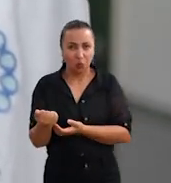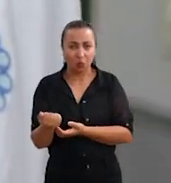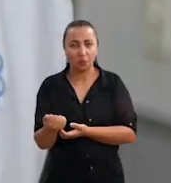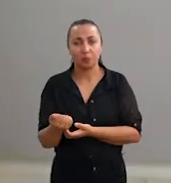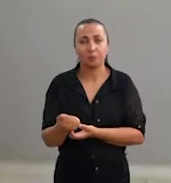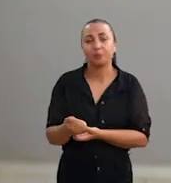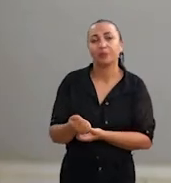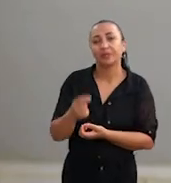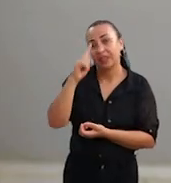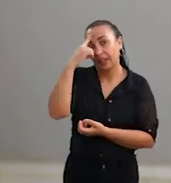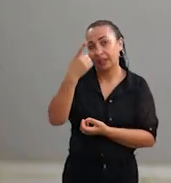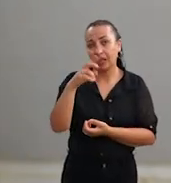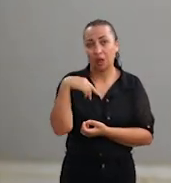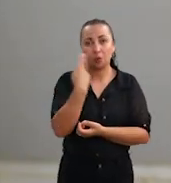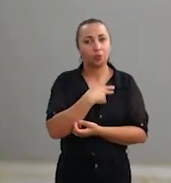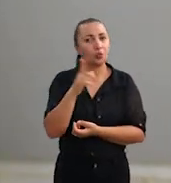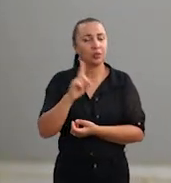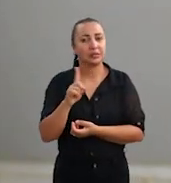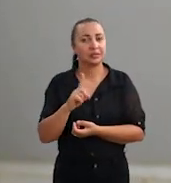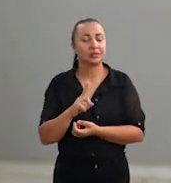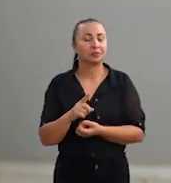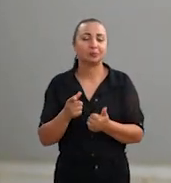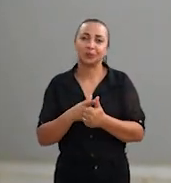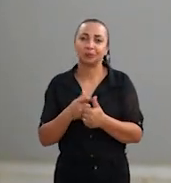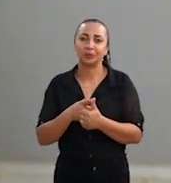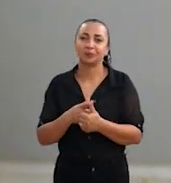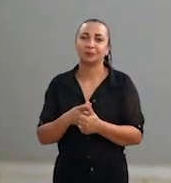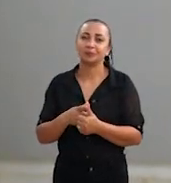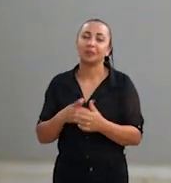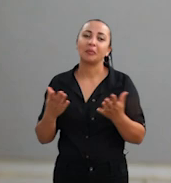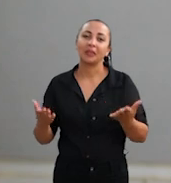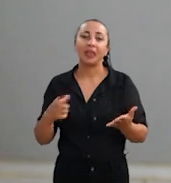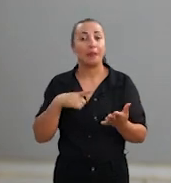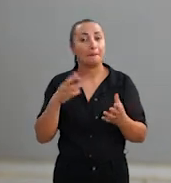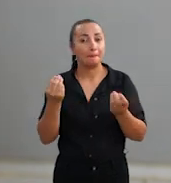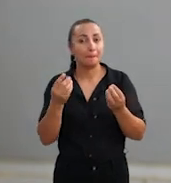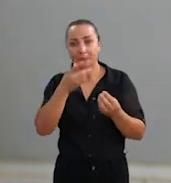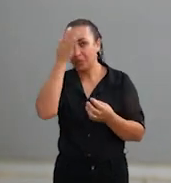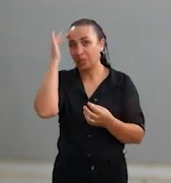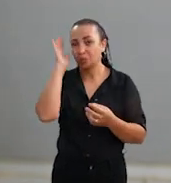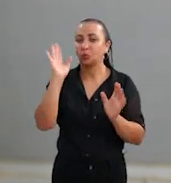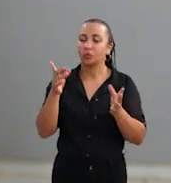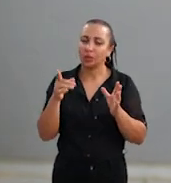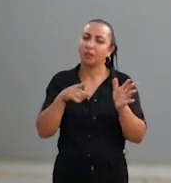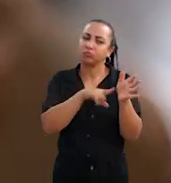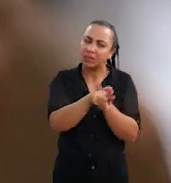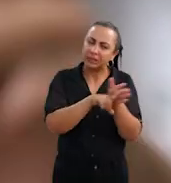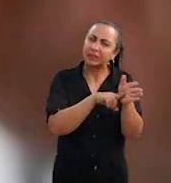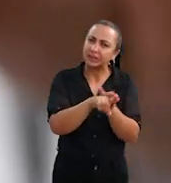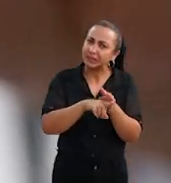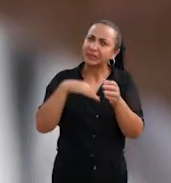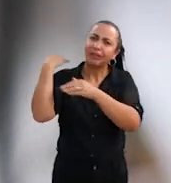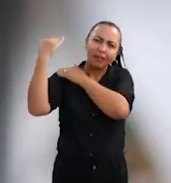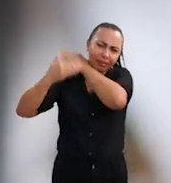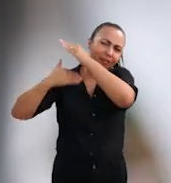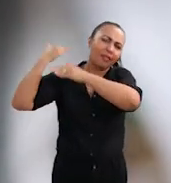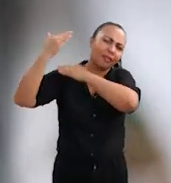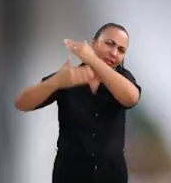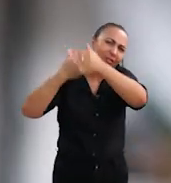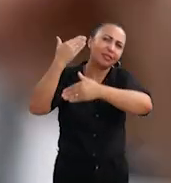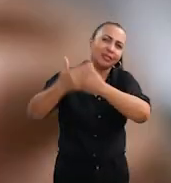alternativa? Essa ideia não é nossa originalmente, não. Né? Muita gente já vem pesquisando